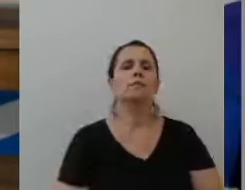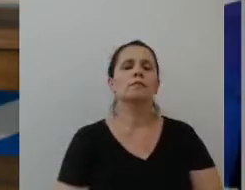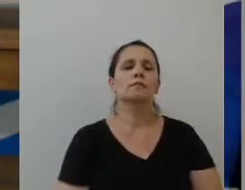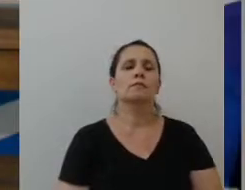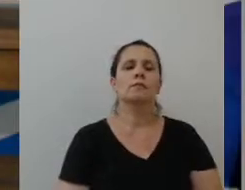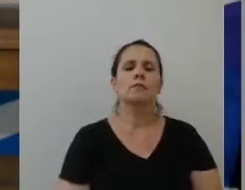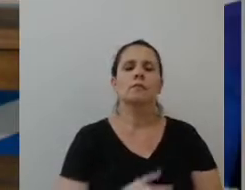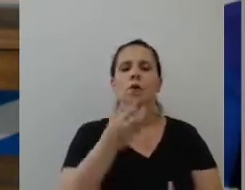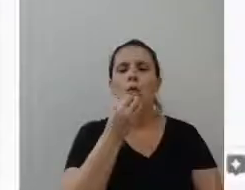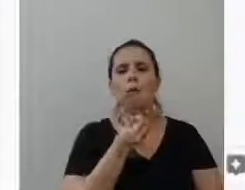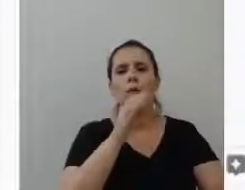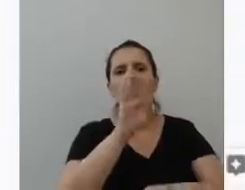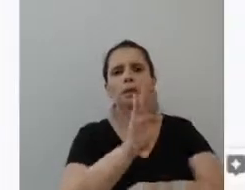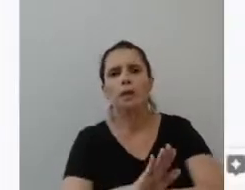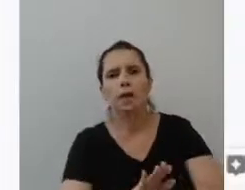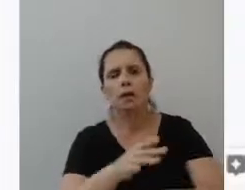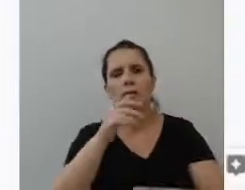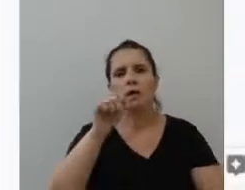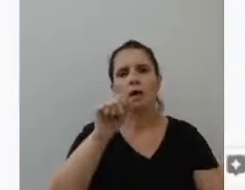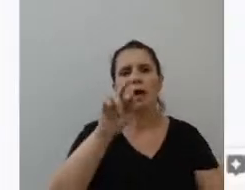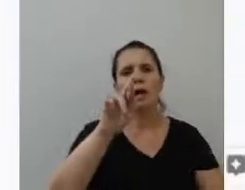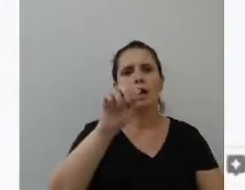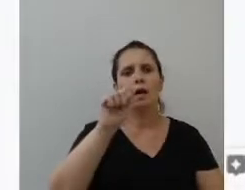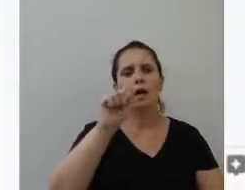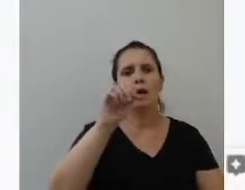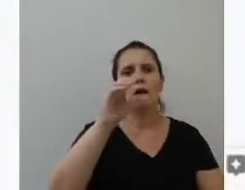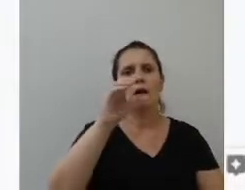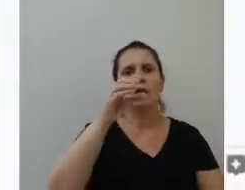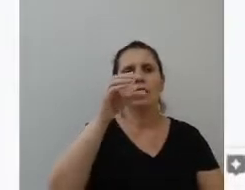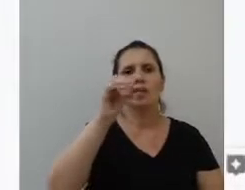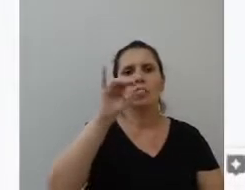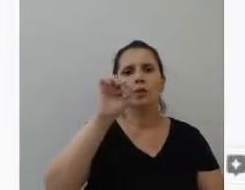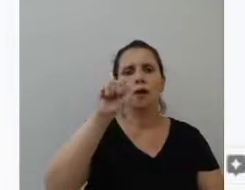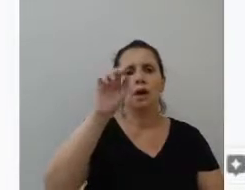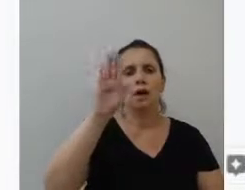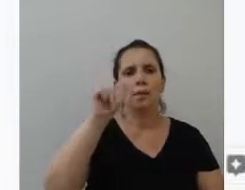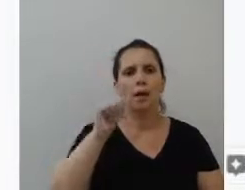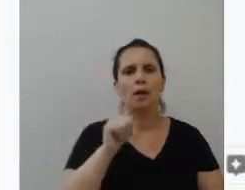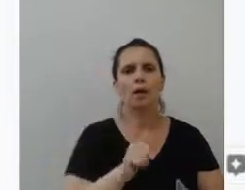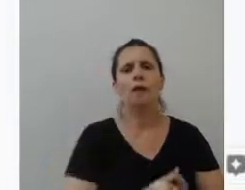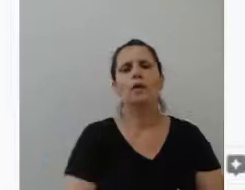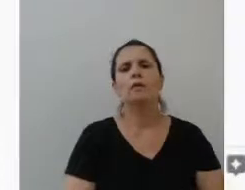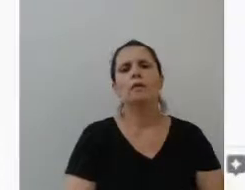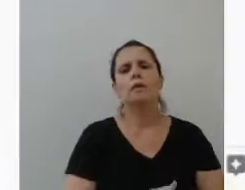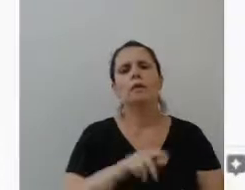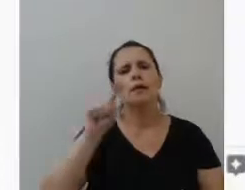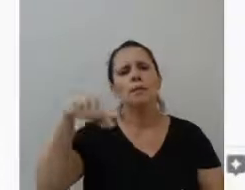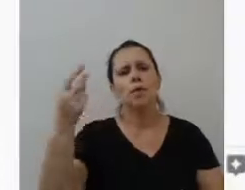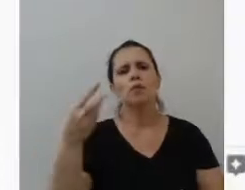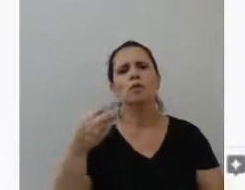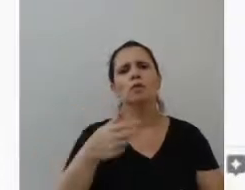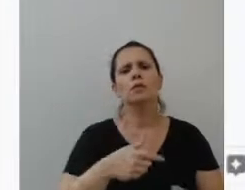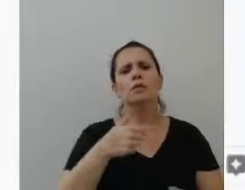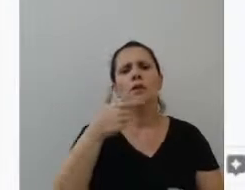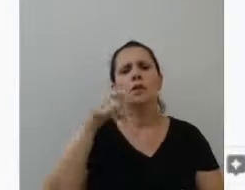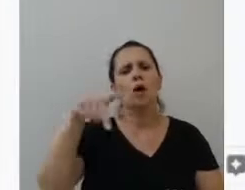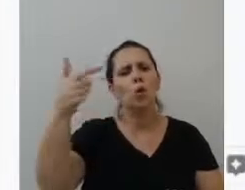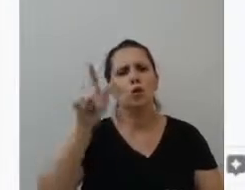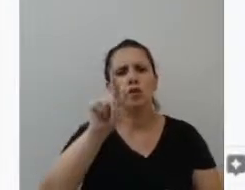Beleza, boa tarde, pessoal de Araçoiaba, segunda geração romântica, é a próxima aula. João Pedro, eu tenho que passar,